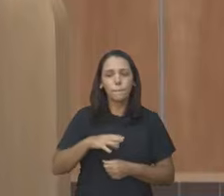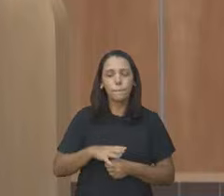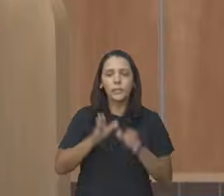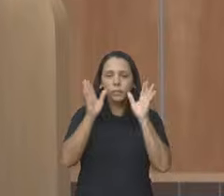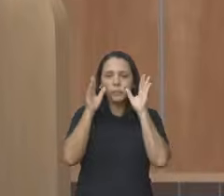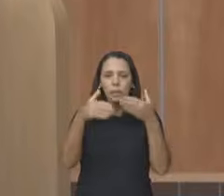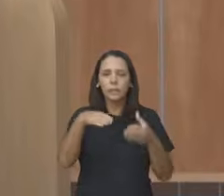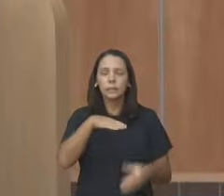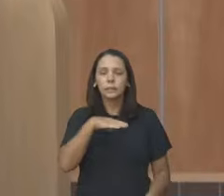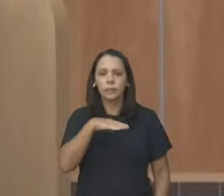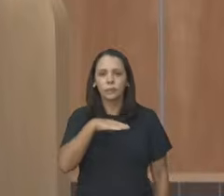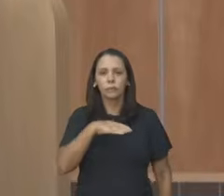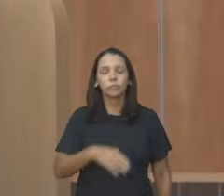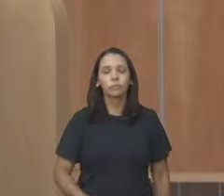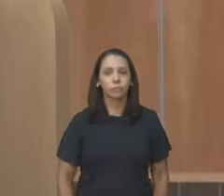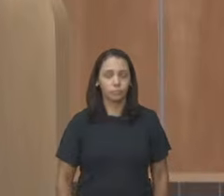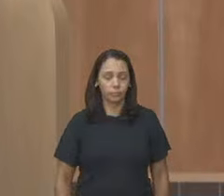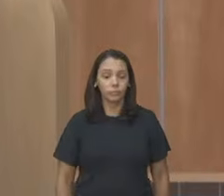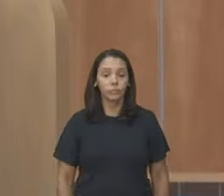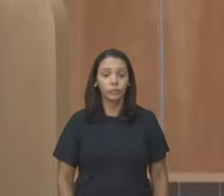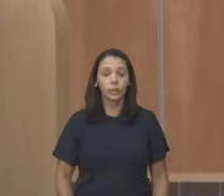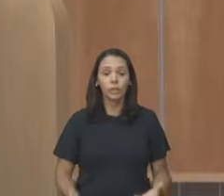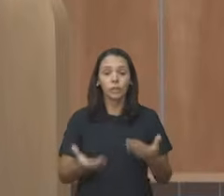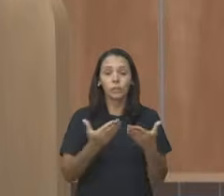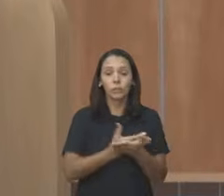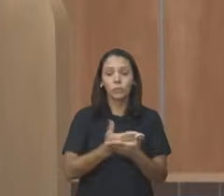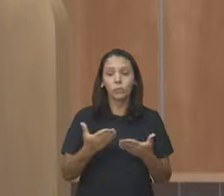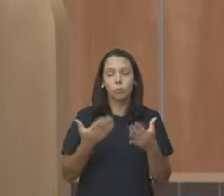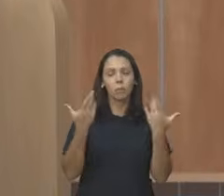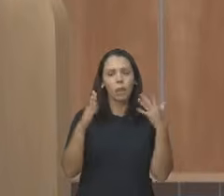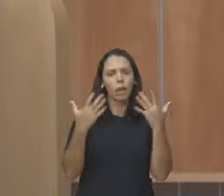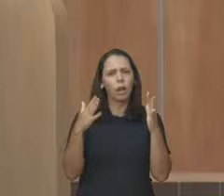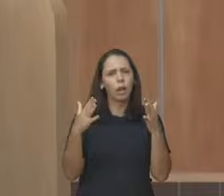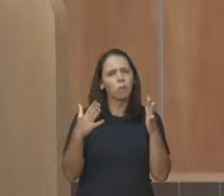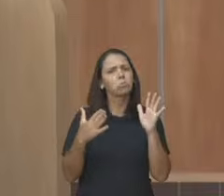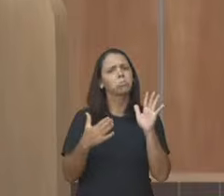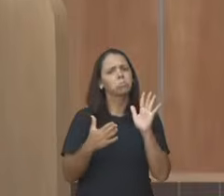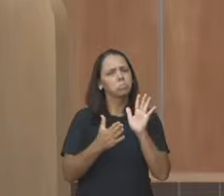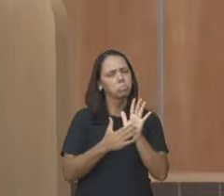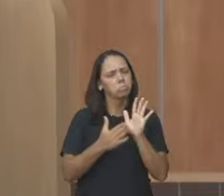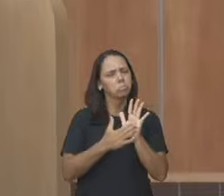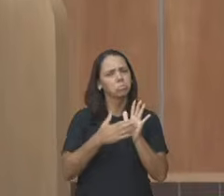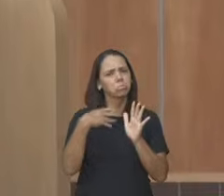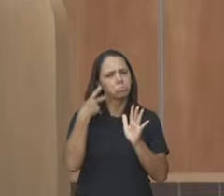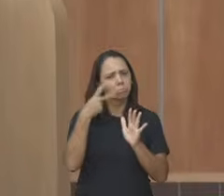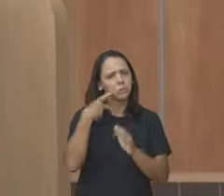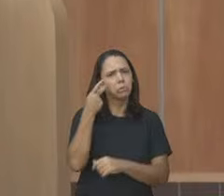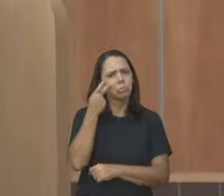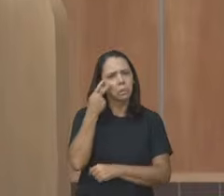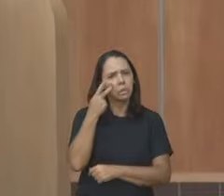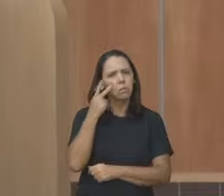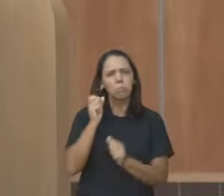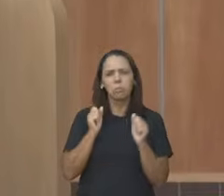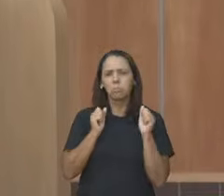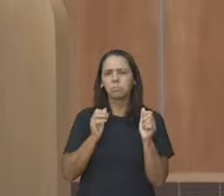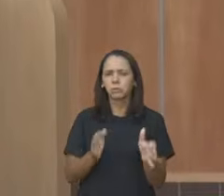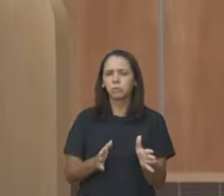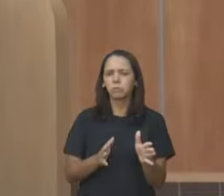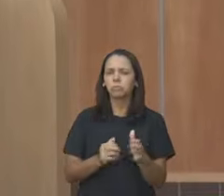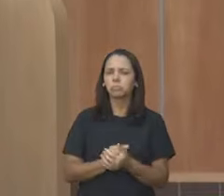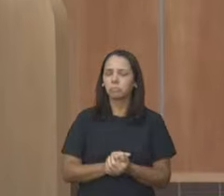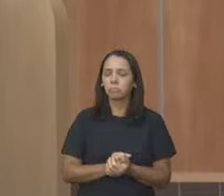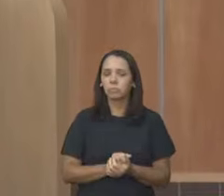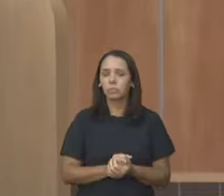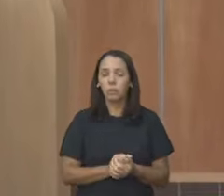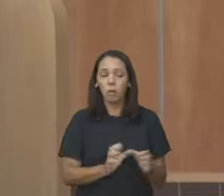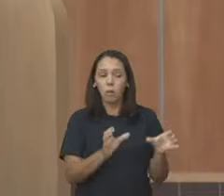cidade. E queria aqui começar parabenizando o vereador Paulinho dos Condutores pela sua iniciativa, a Associação Remar, toda